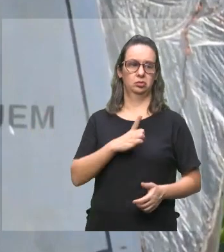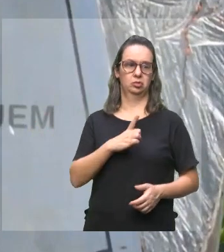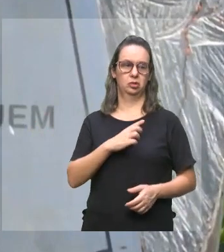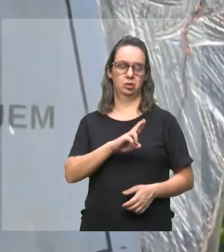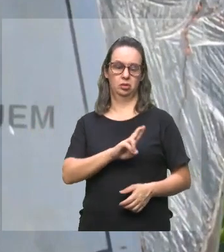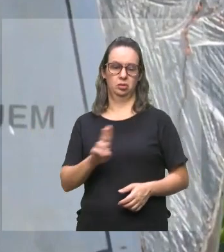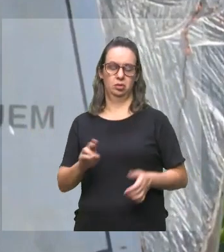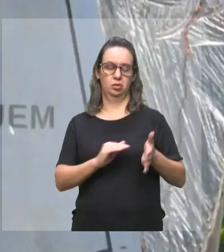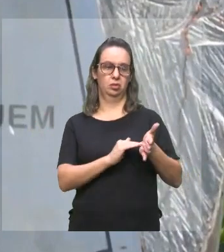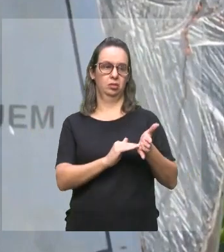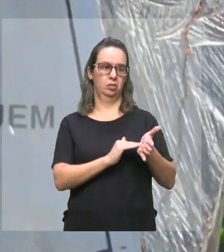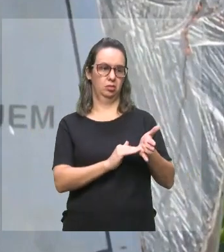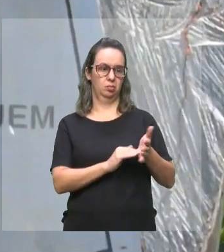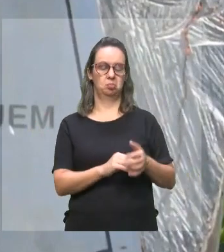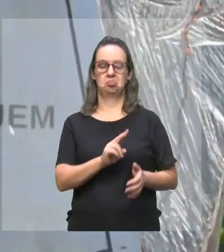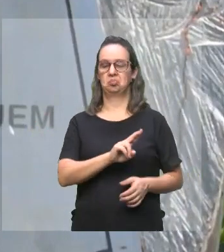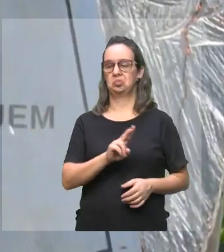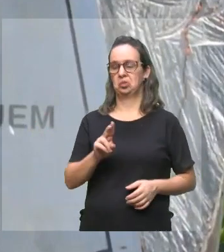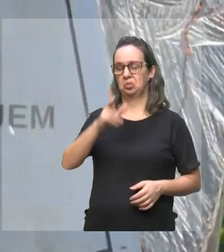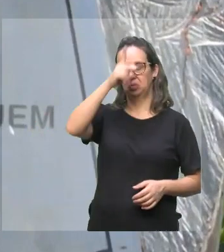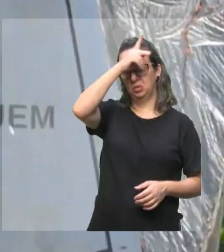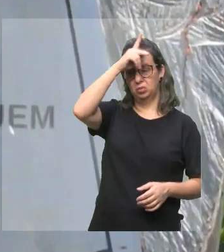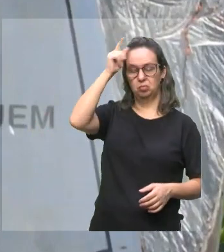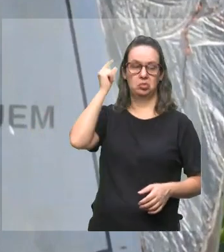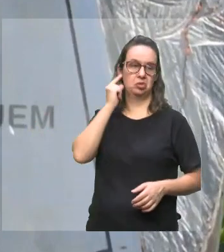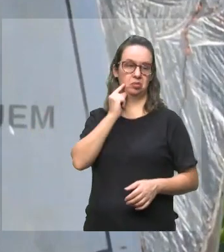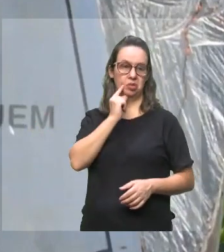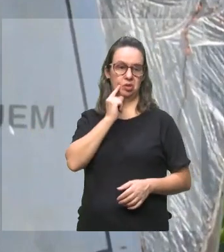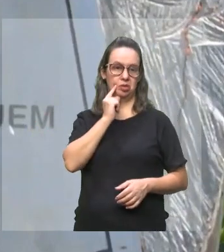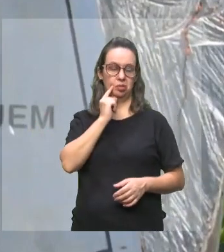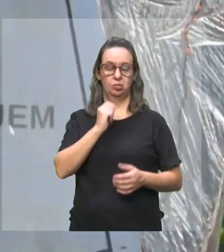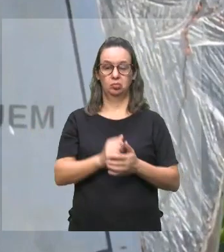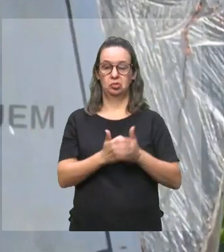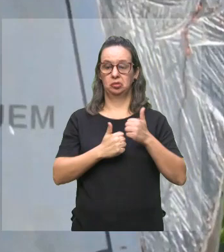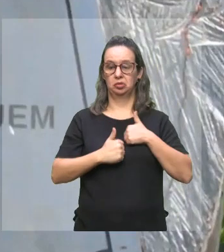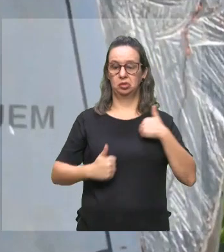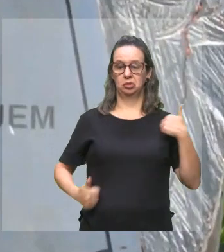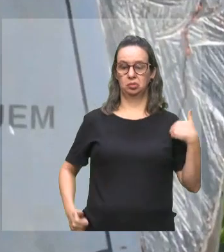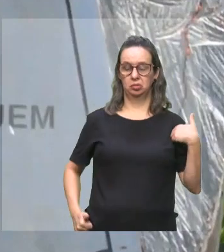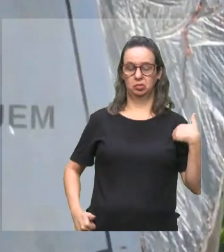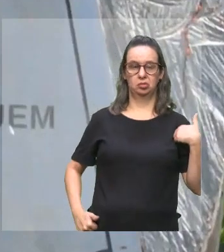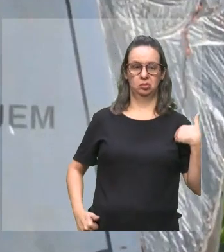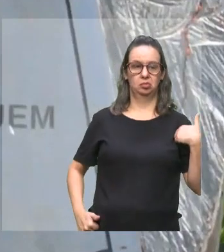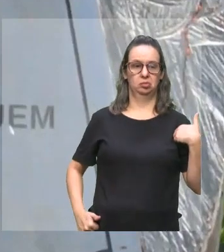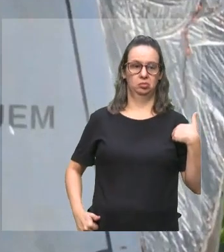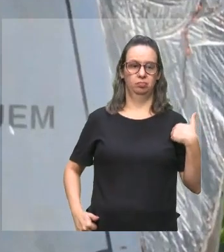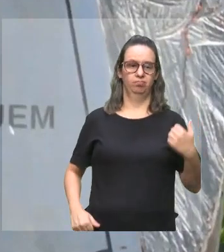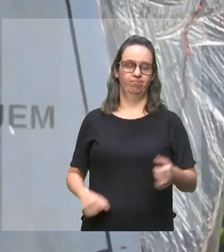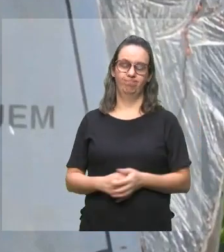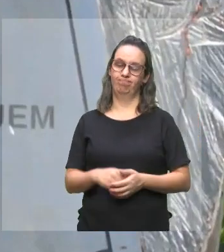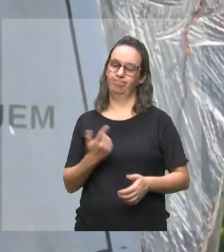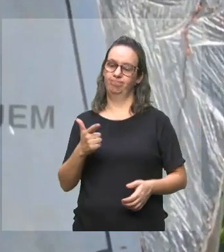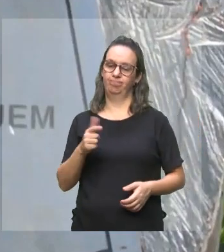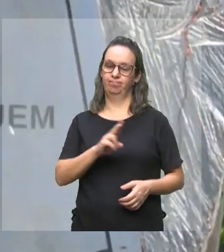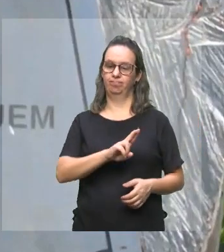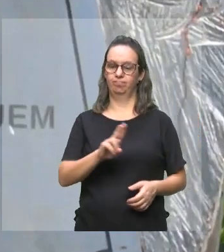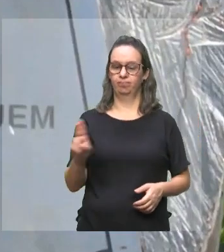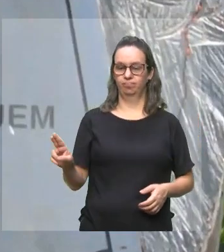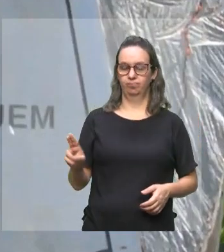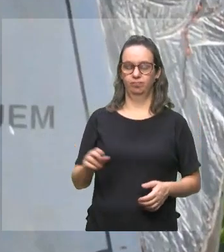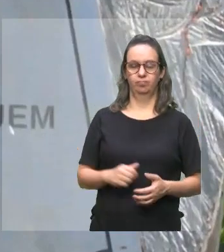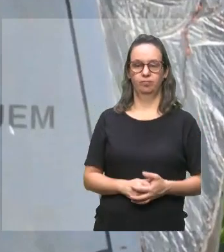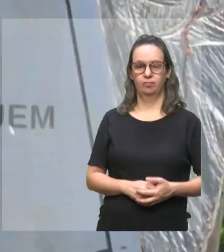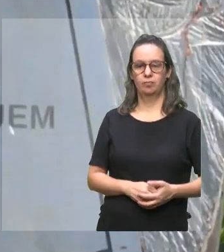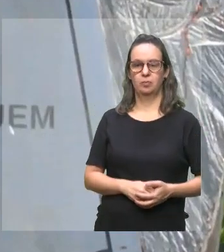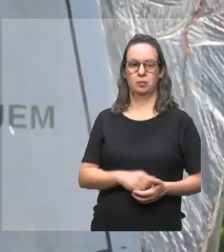nome do prefeito, vice-prefeito, mas não colocou o nome do presidente da Câmara, e isso é um desrespeito com a Câmara Municipal de